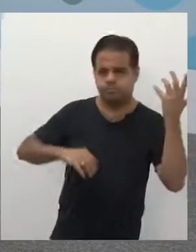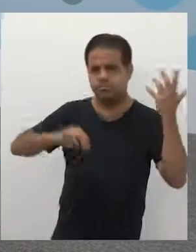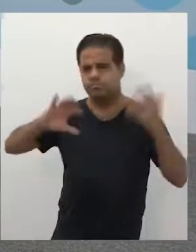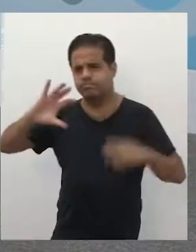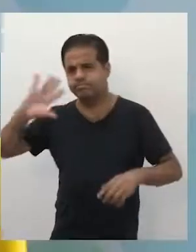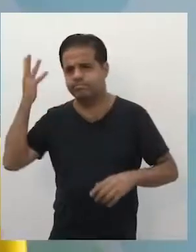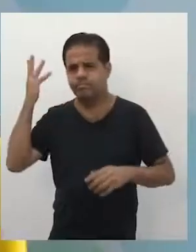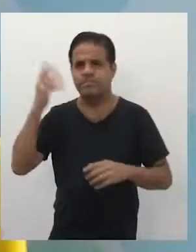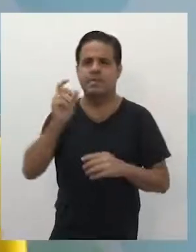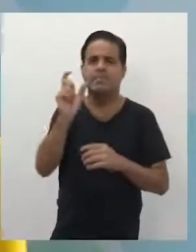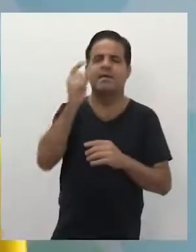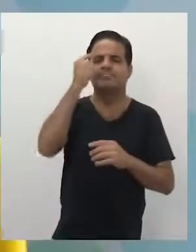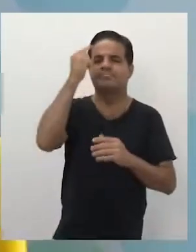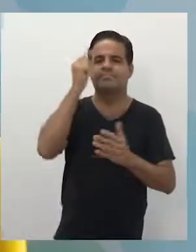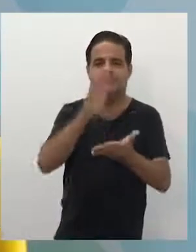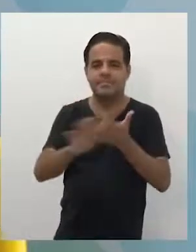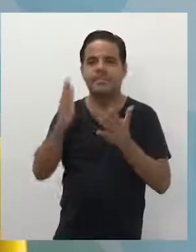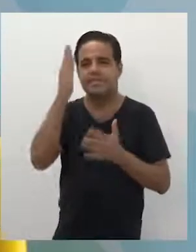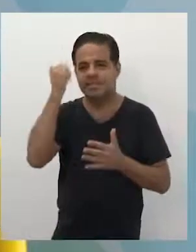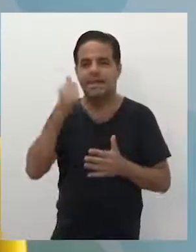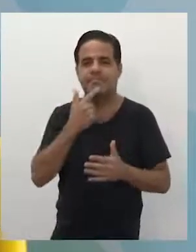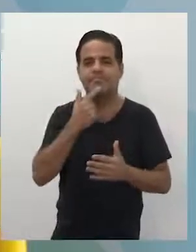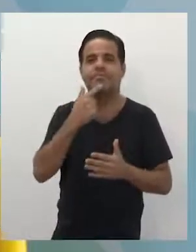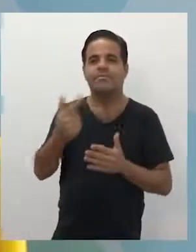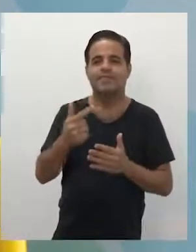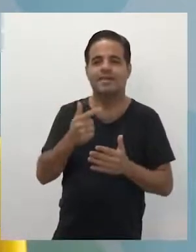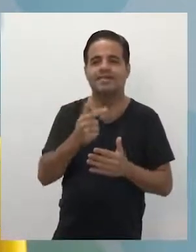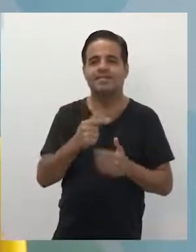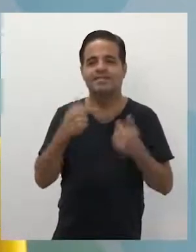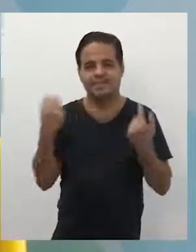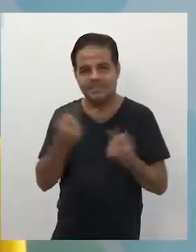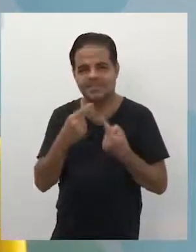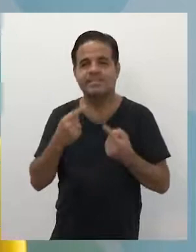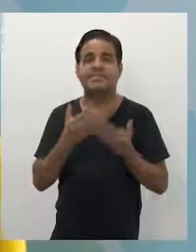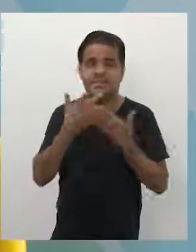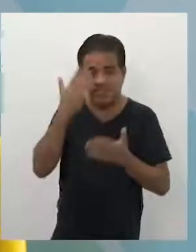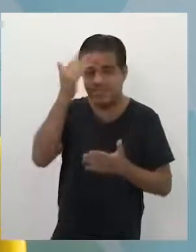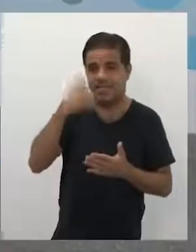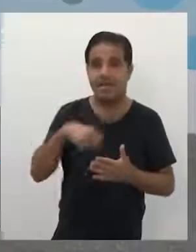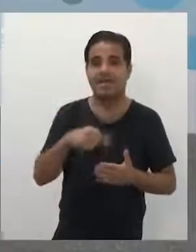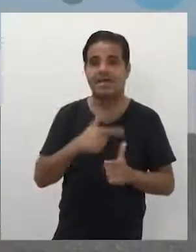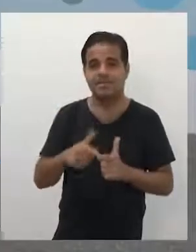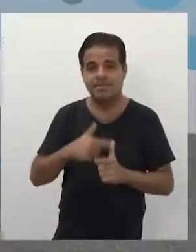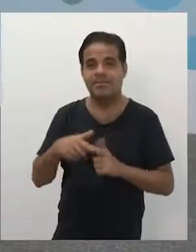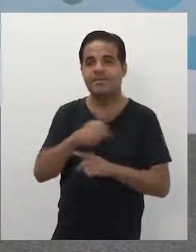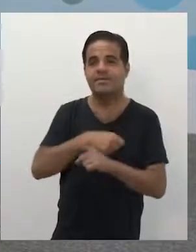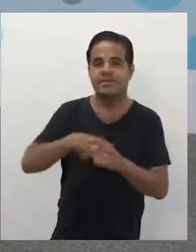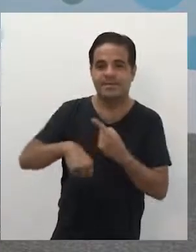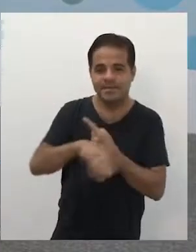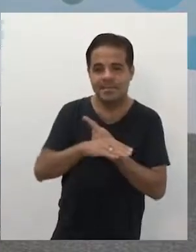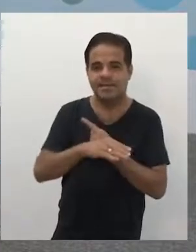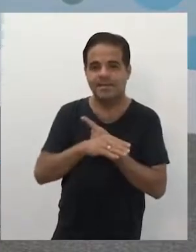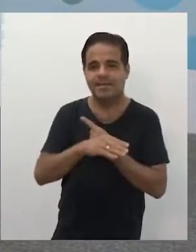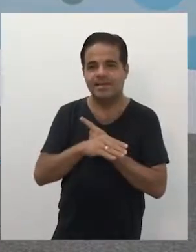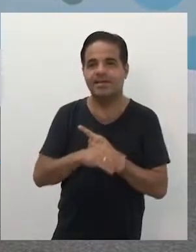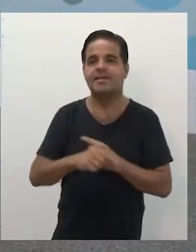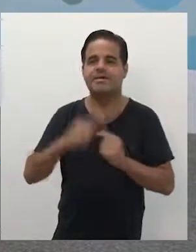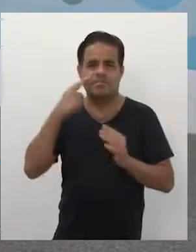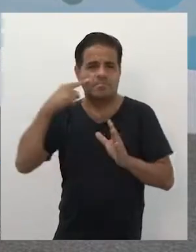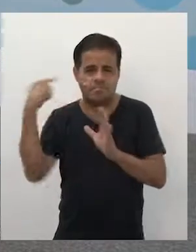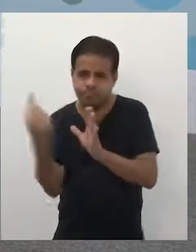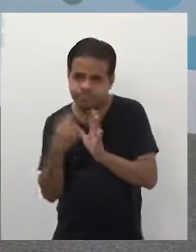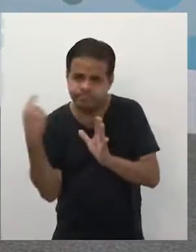Meu Deus, fugiu a palavra. Mas eles sabem do que eu tô falando, eu acho. Isso, assim, eles já têm problemas sociais, então a gente vem aí com